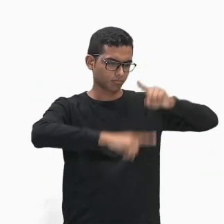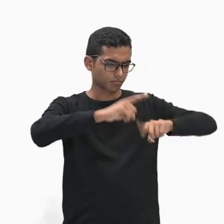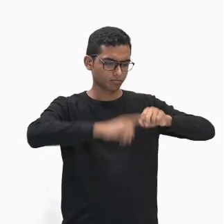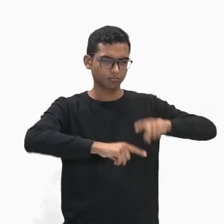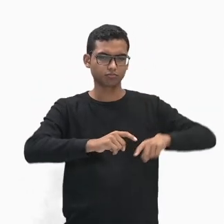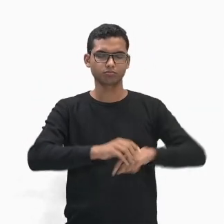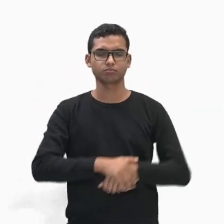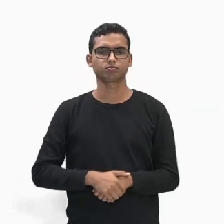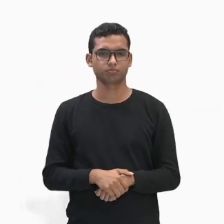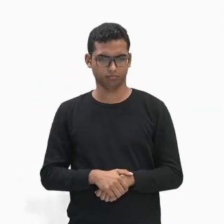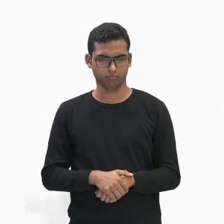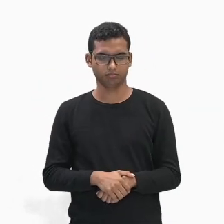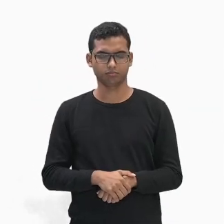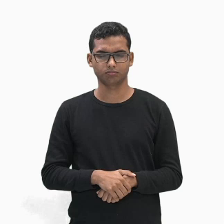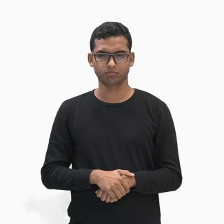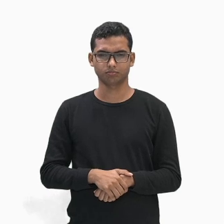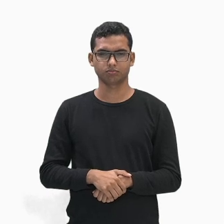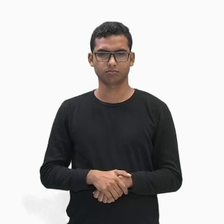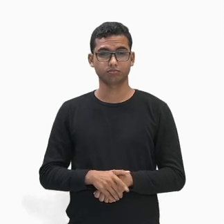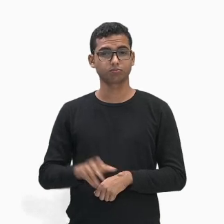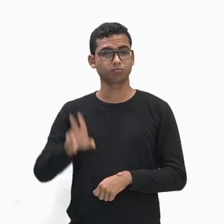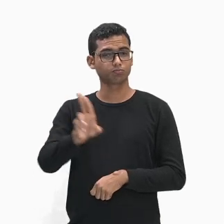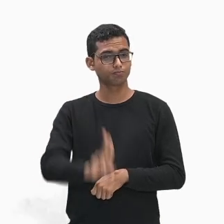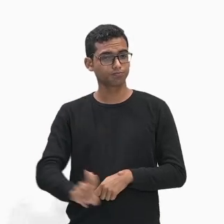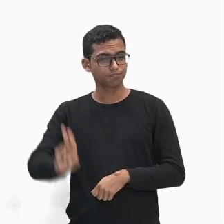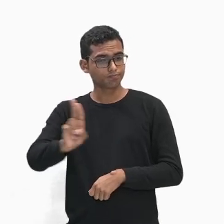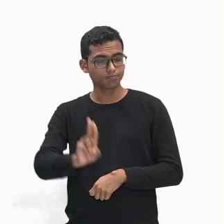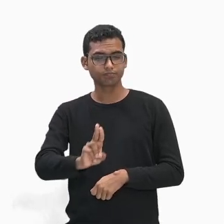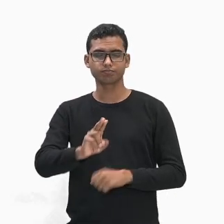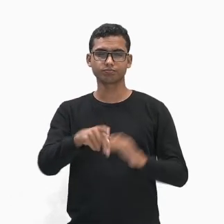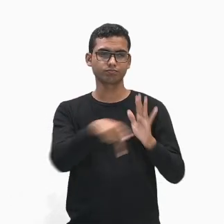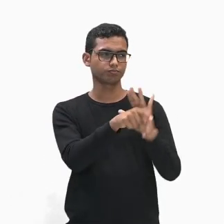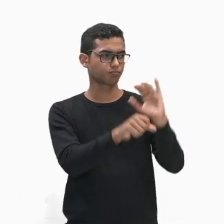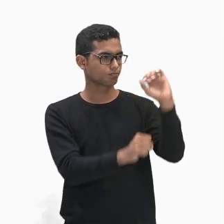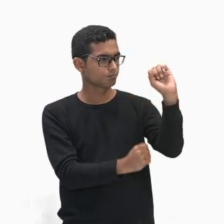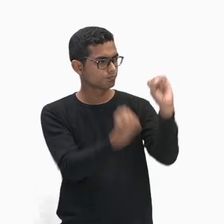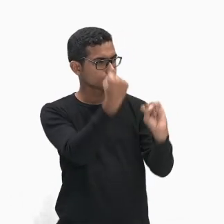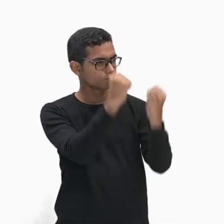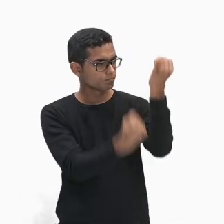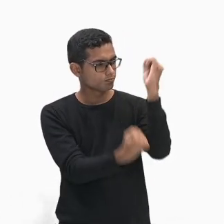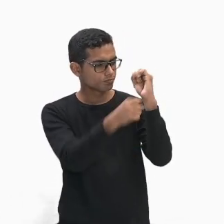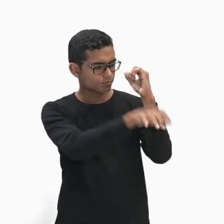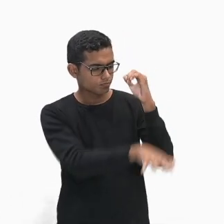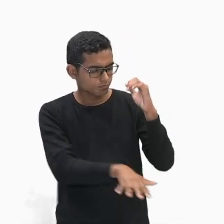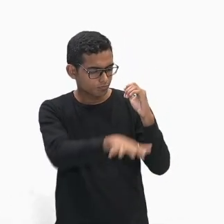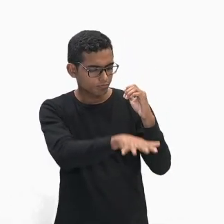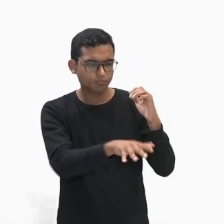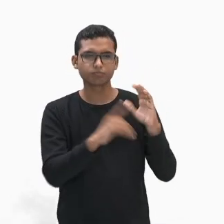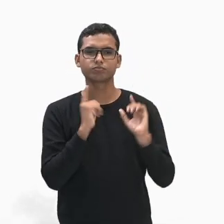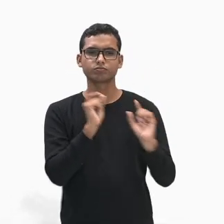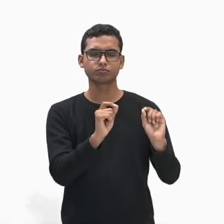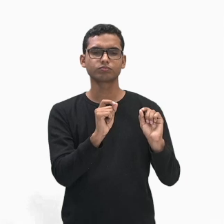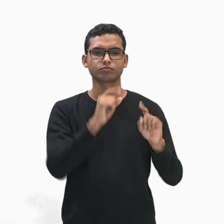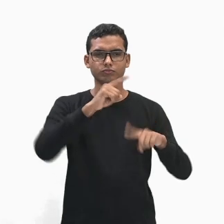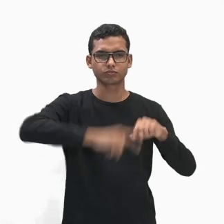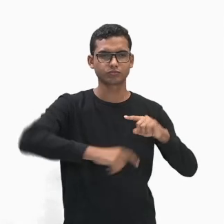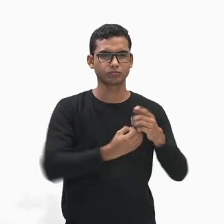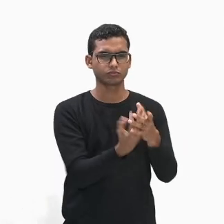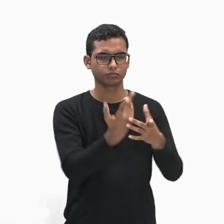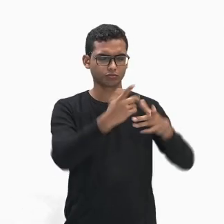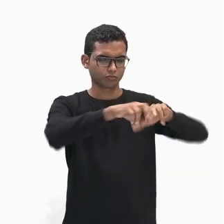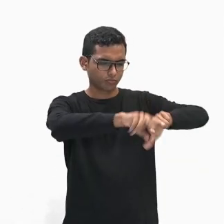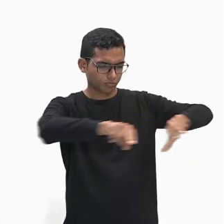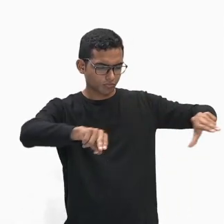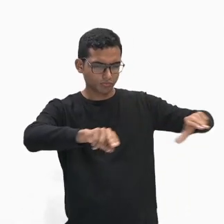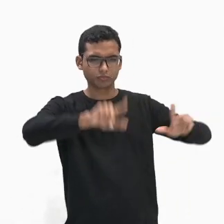são largamente utilizados pela indústria de eletrônicos para a composição de